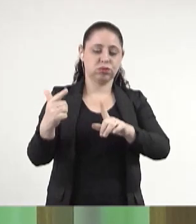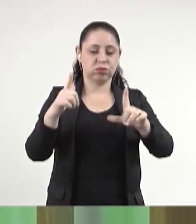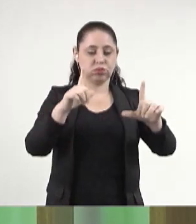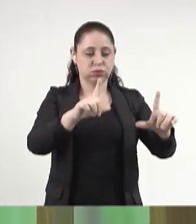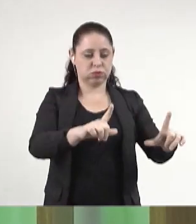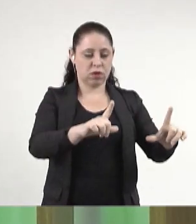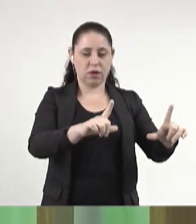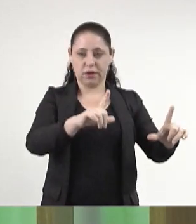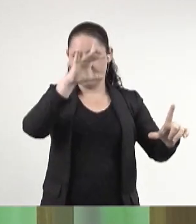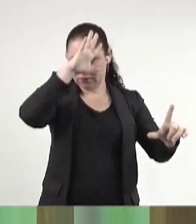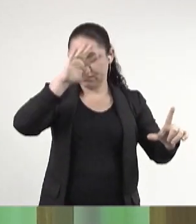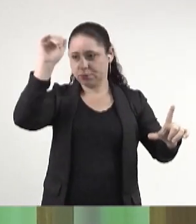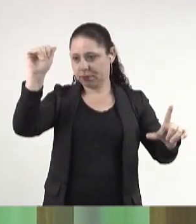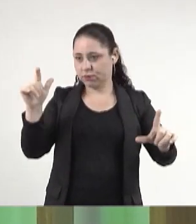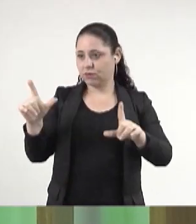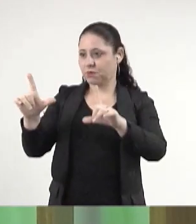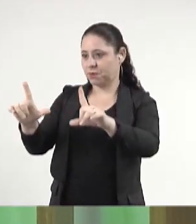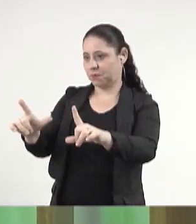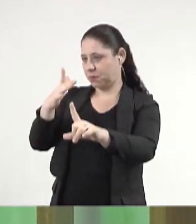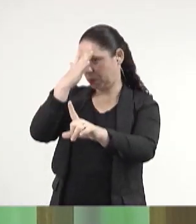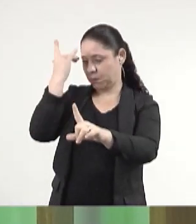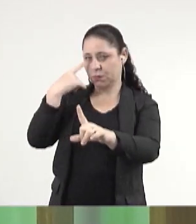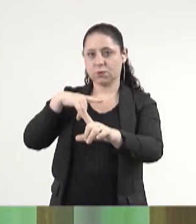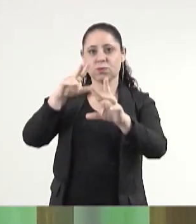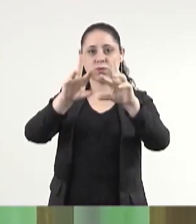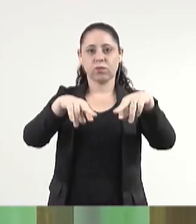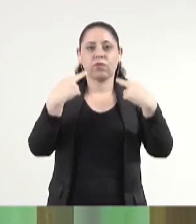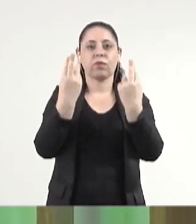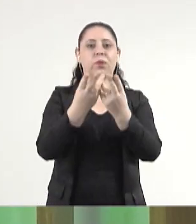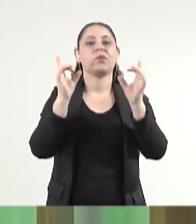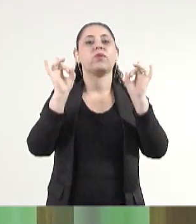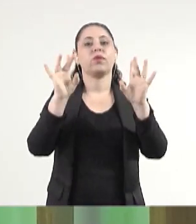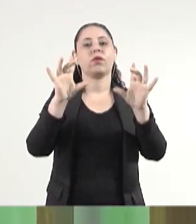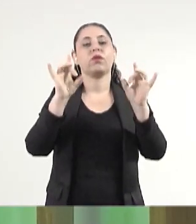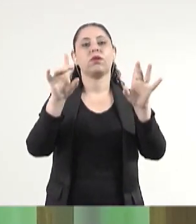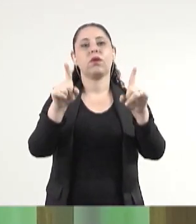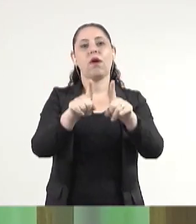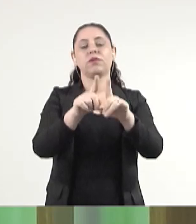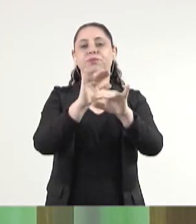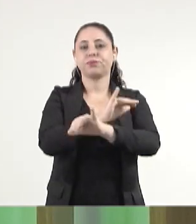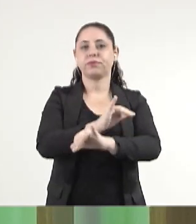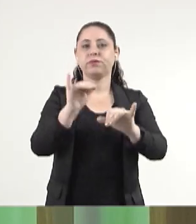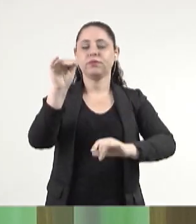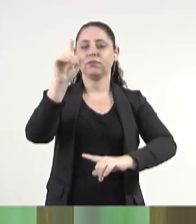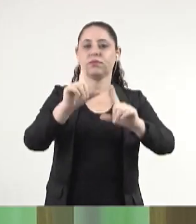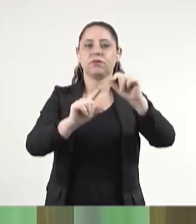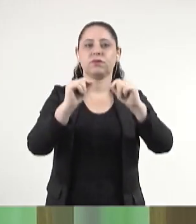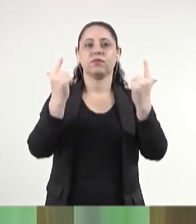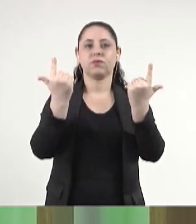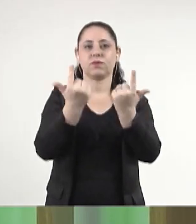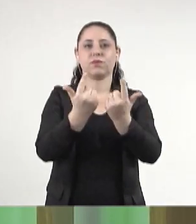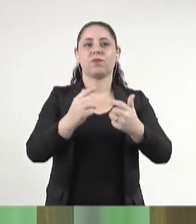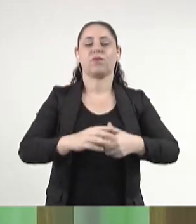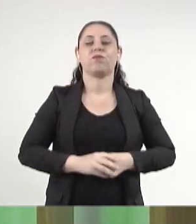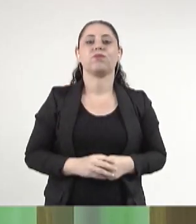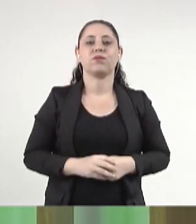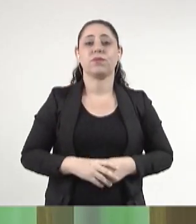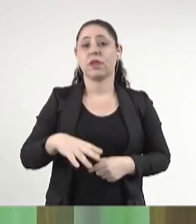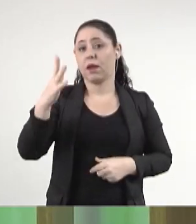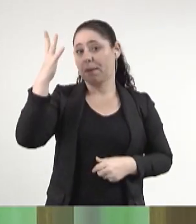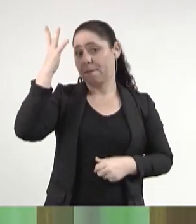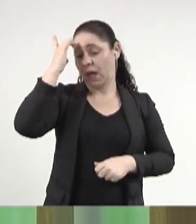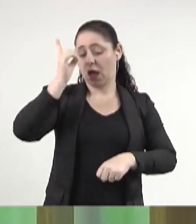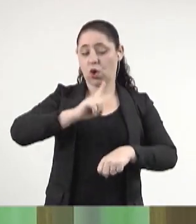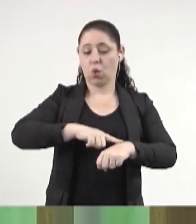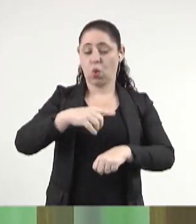entrega dessas comendas e desses títulos em uma sessão solene que deve ser, inclusive, transmitida aqui pela TV Alemes.